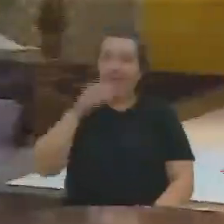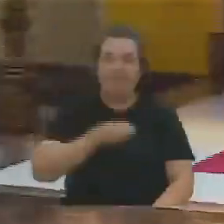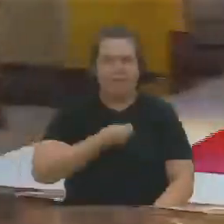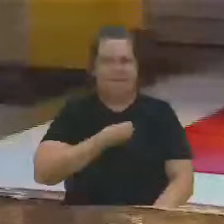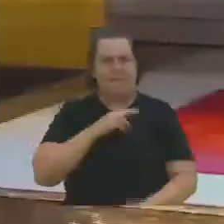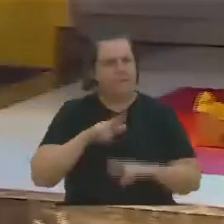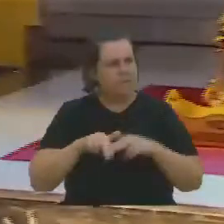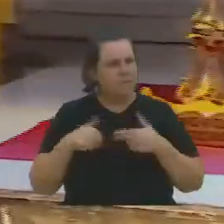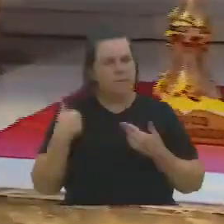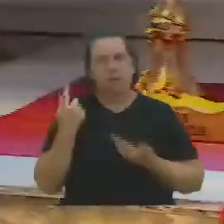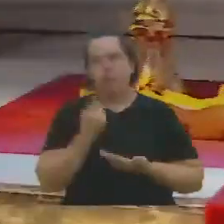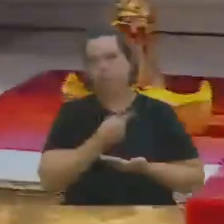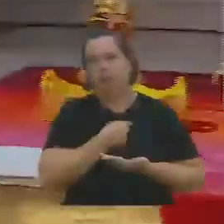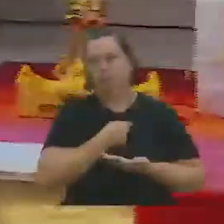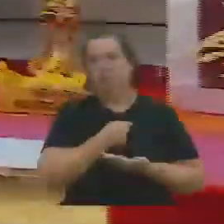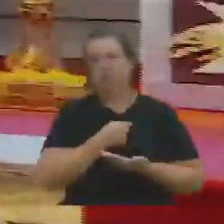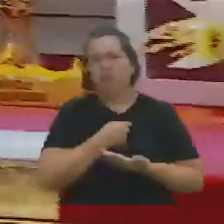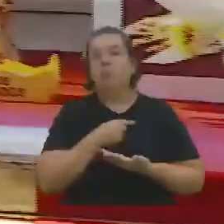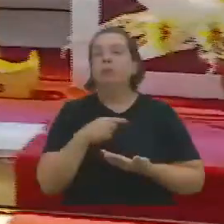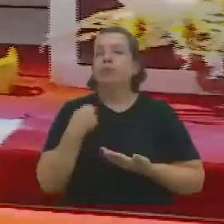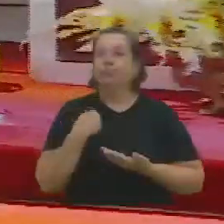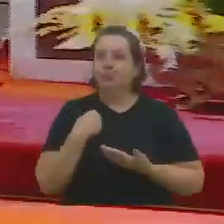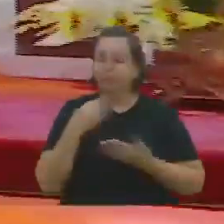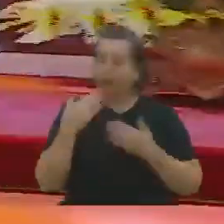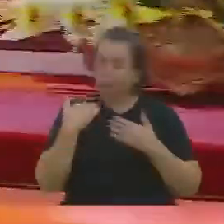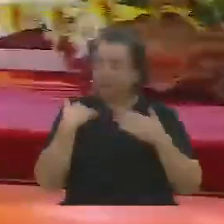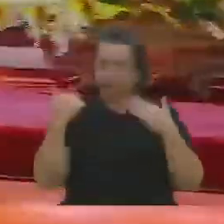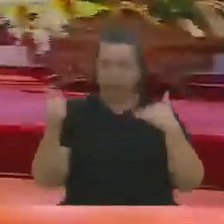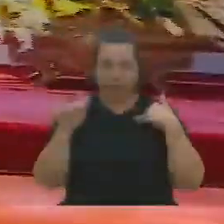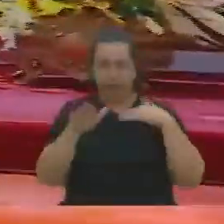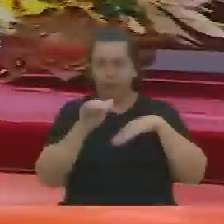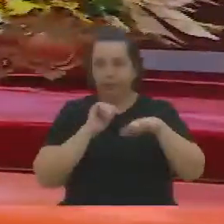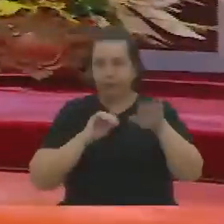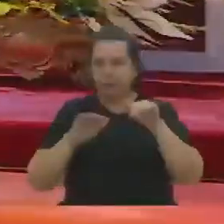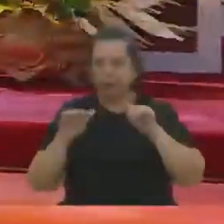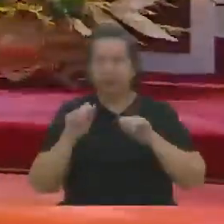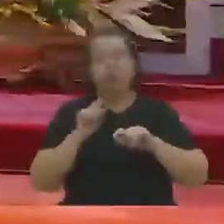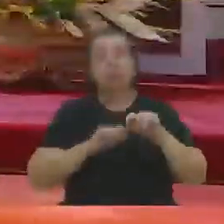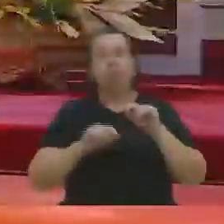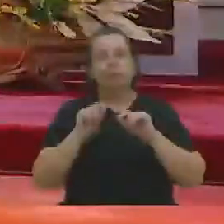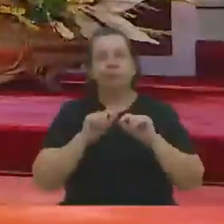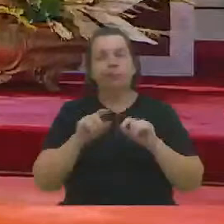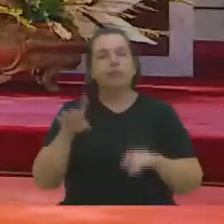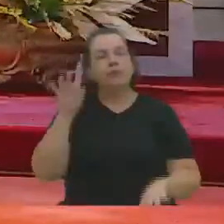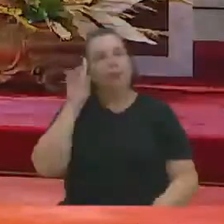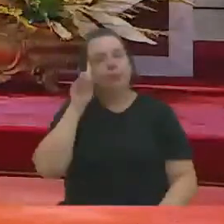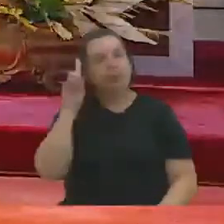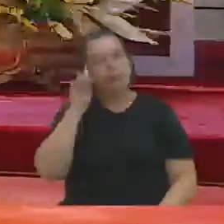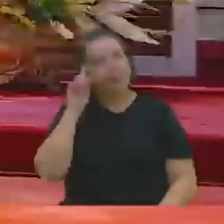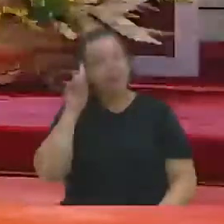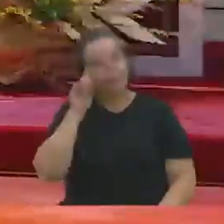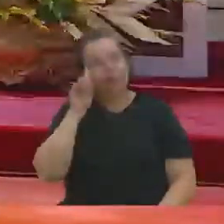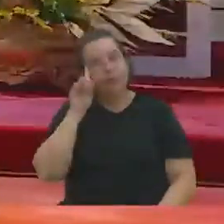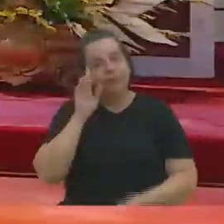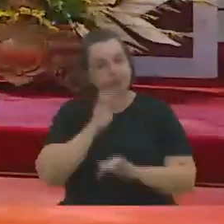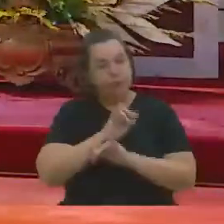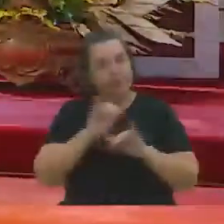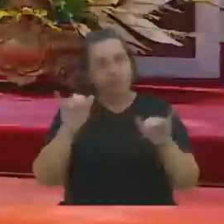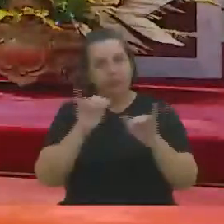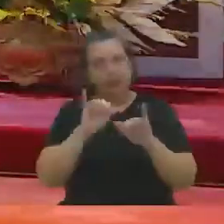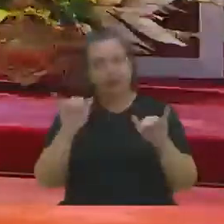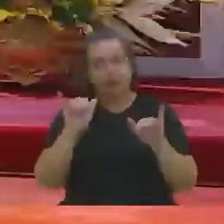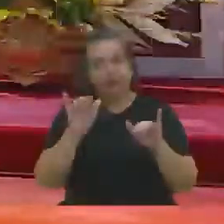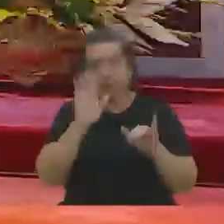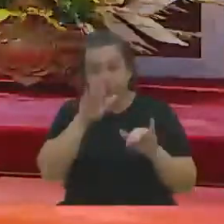nós, e que nos convida todo santo dia, dizendo: